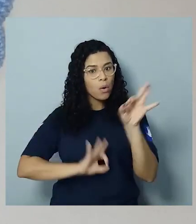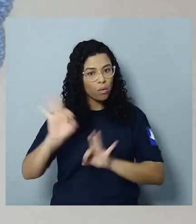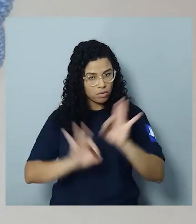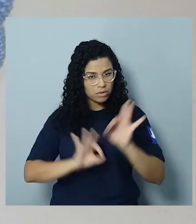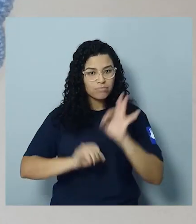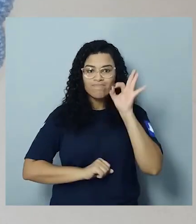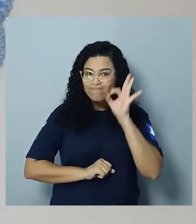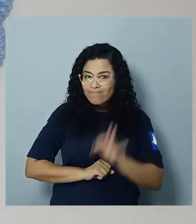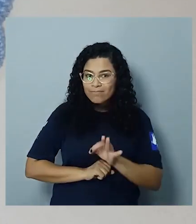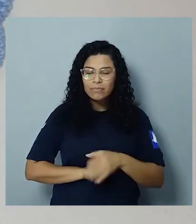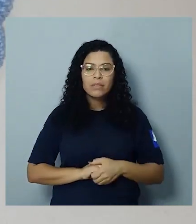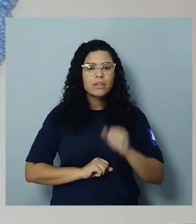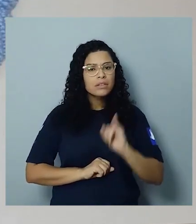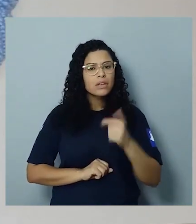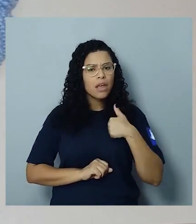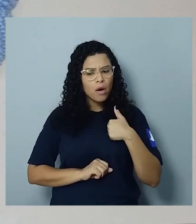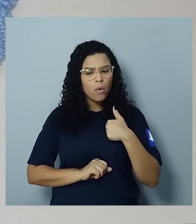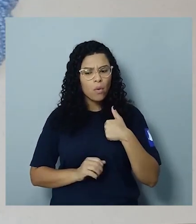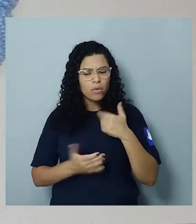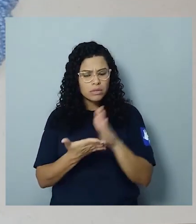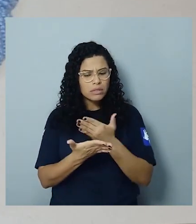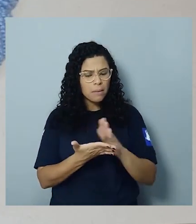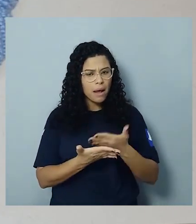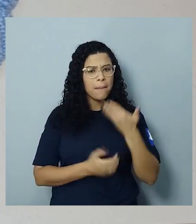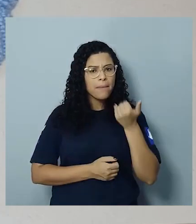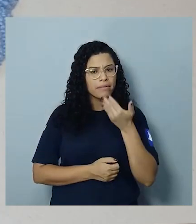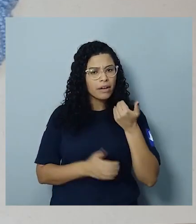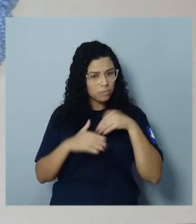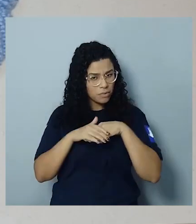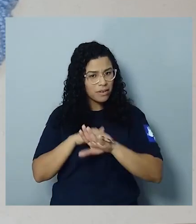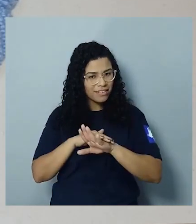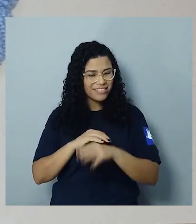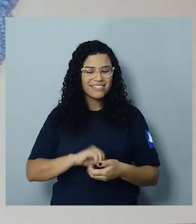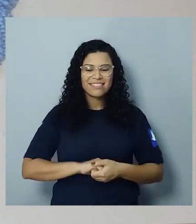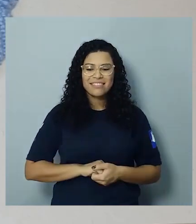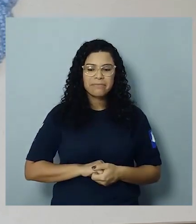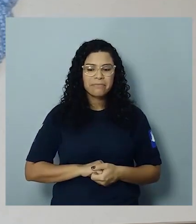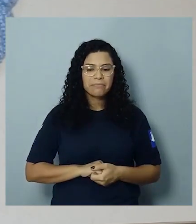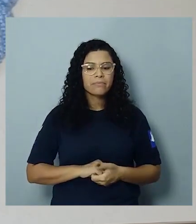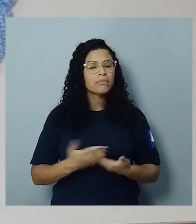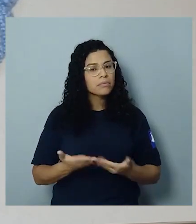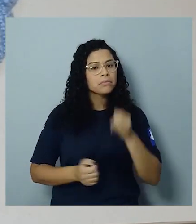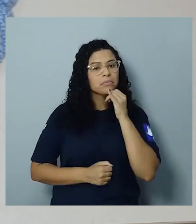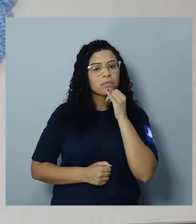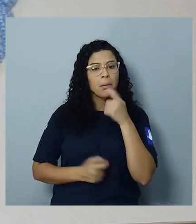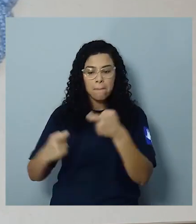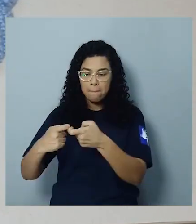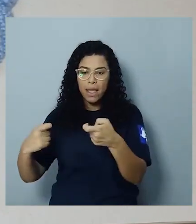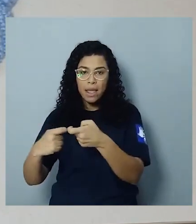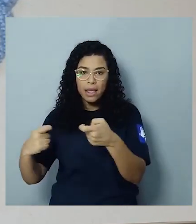eu tenho que organizar não é mesmo Será que se eu classificar as coisas fica mais fácil de guardar Será